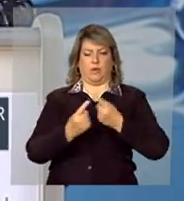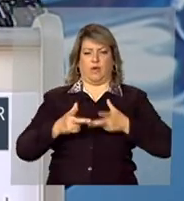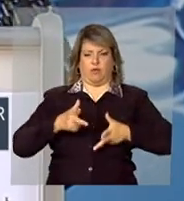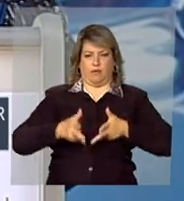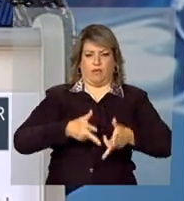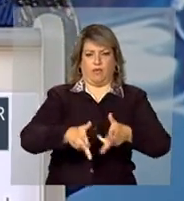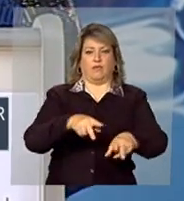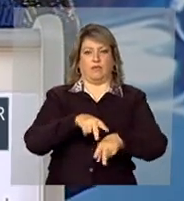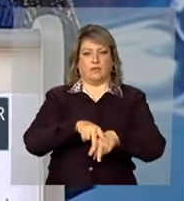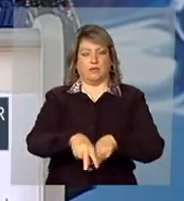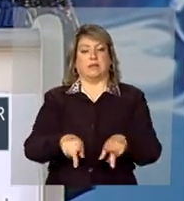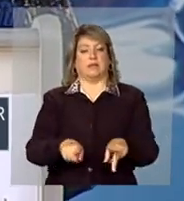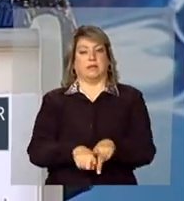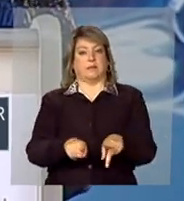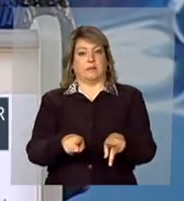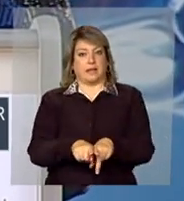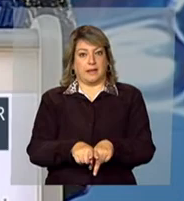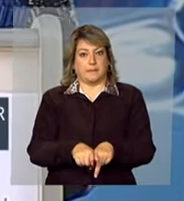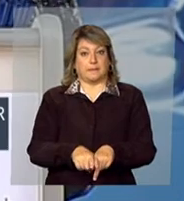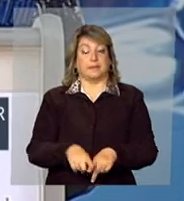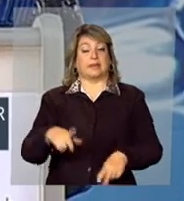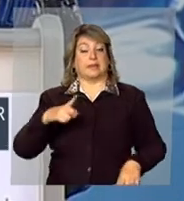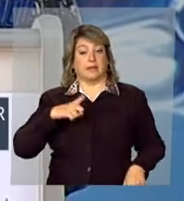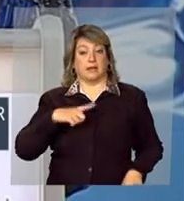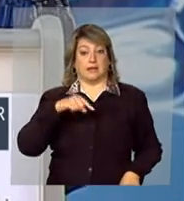ferrovia. Nós vamos ter aqui